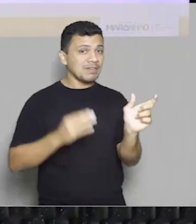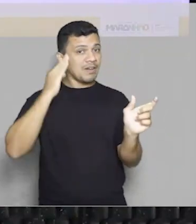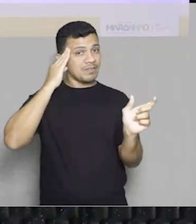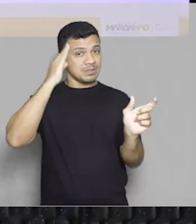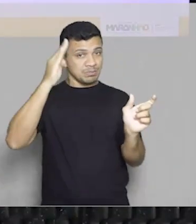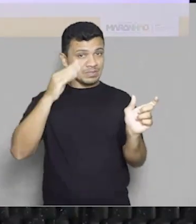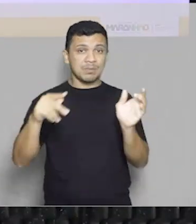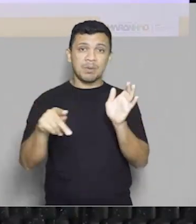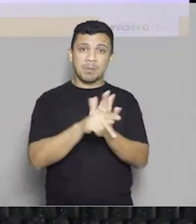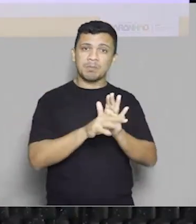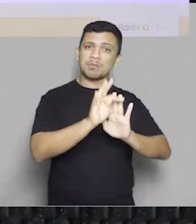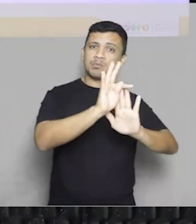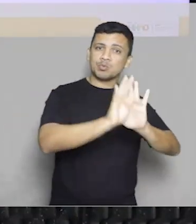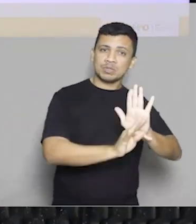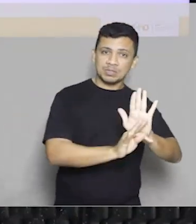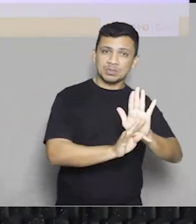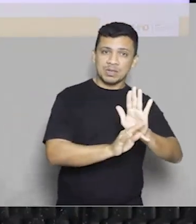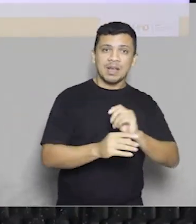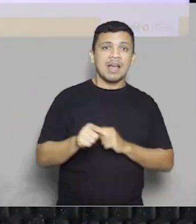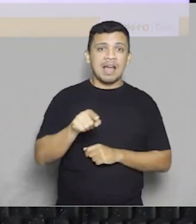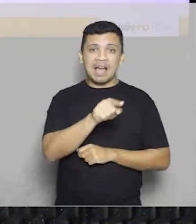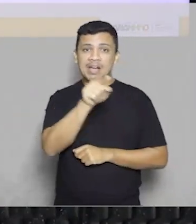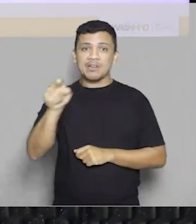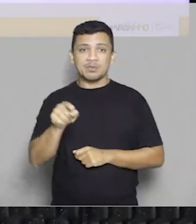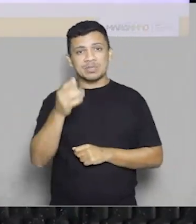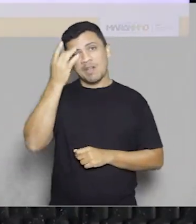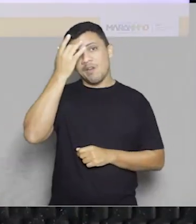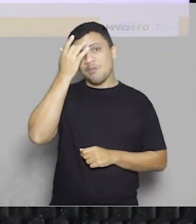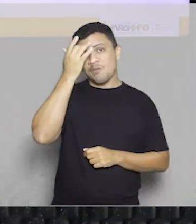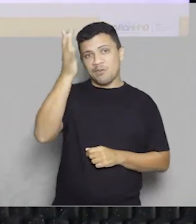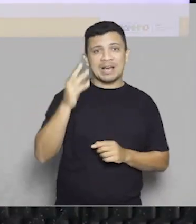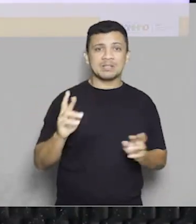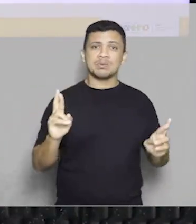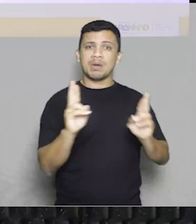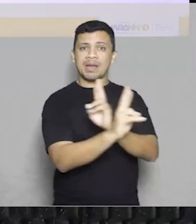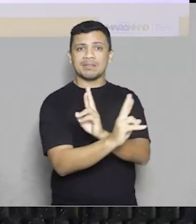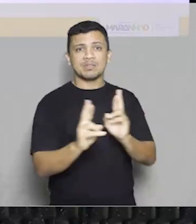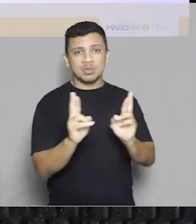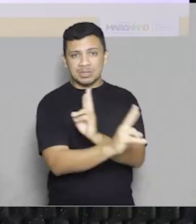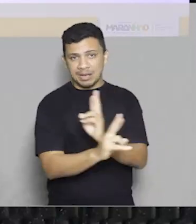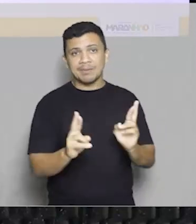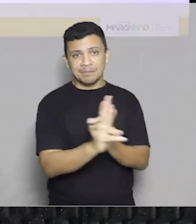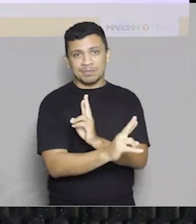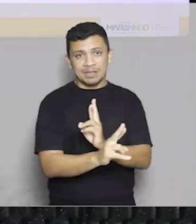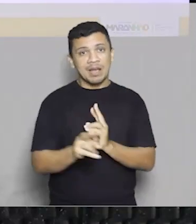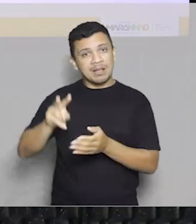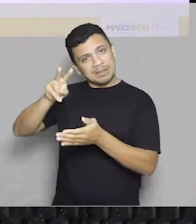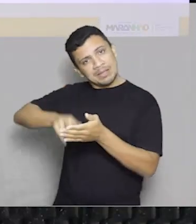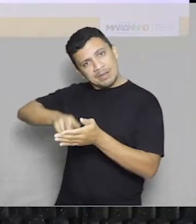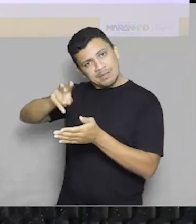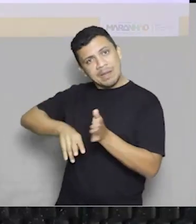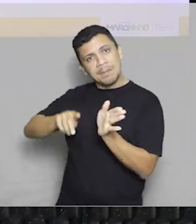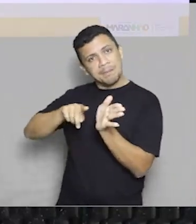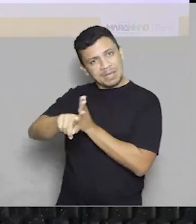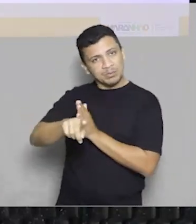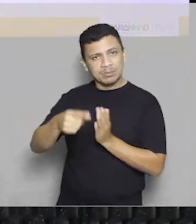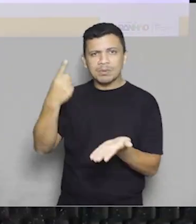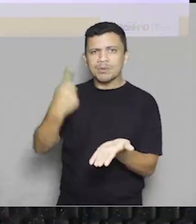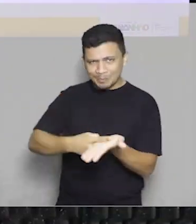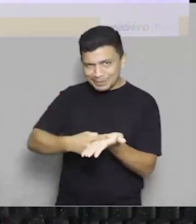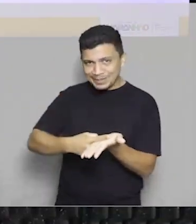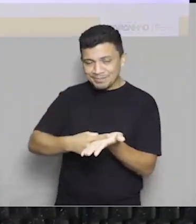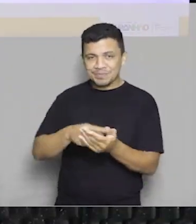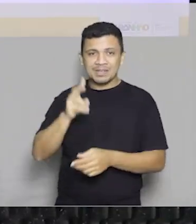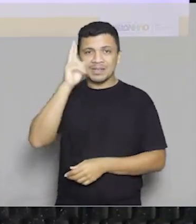cada texto, que aí fica mais fácil de você associá-las depois na hora que ler a pergunta. Combinado? Então vamos lá.